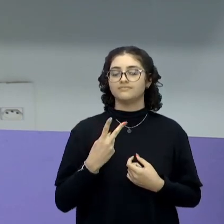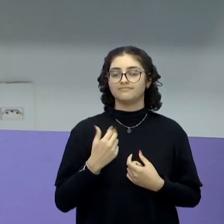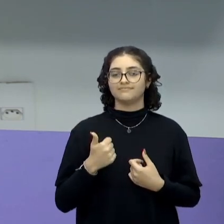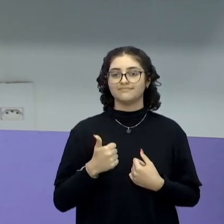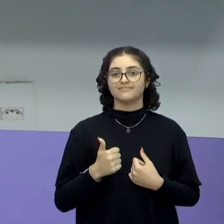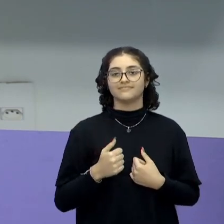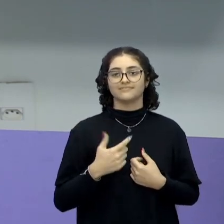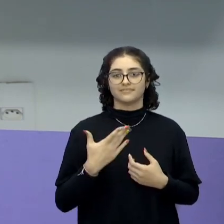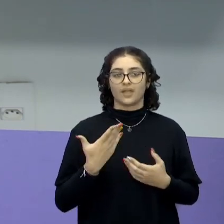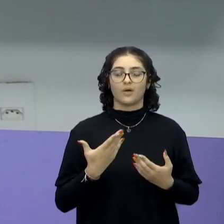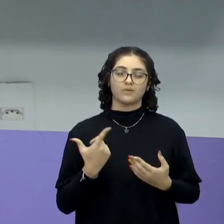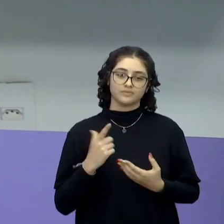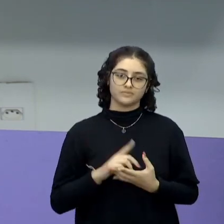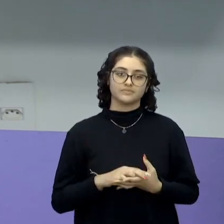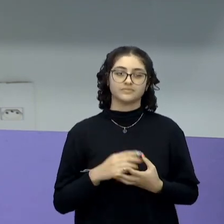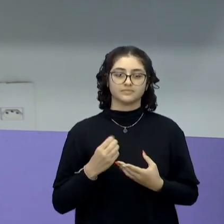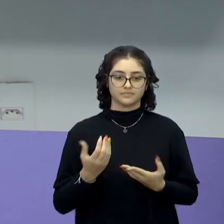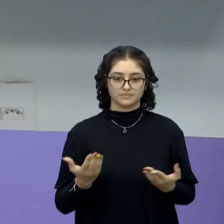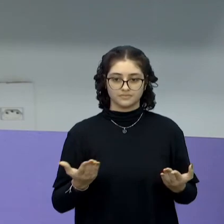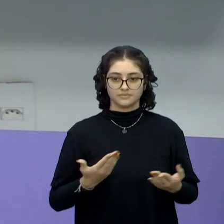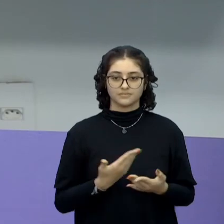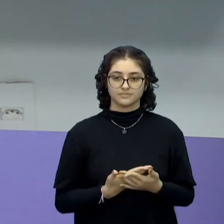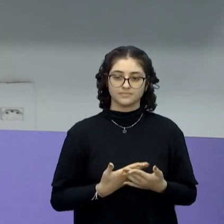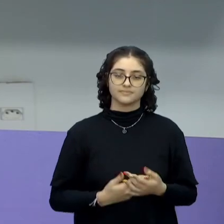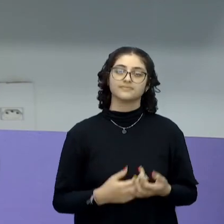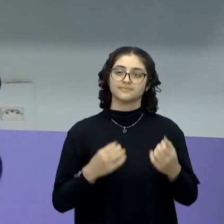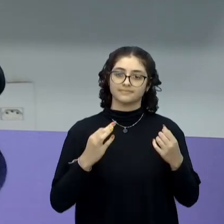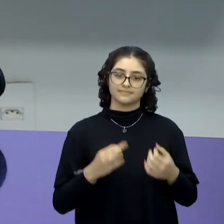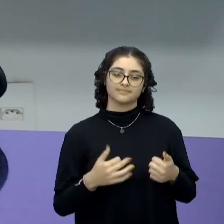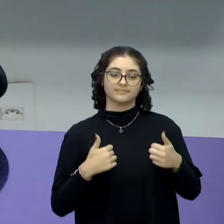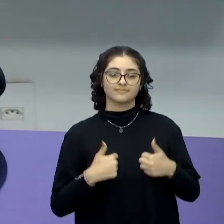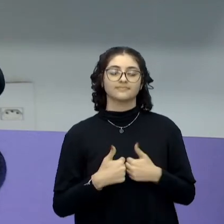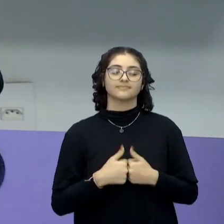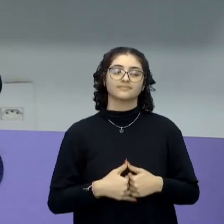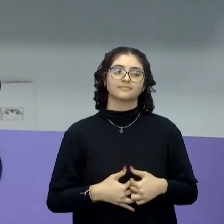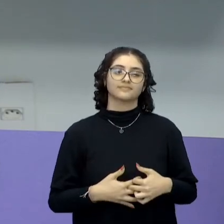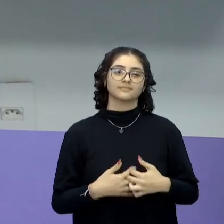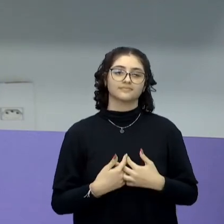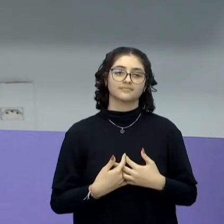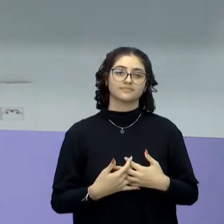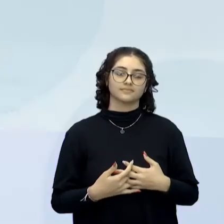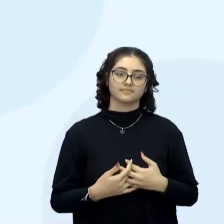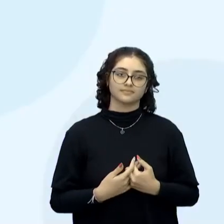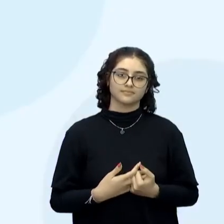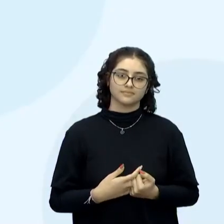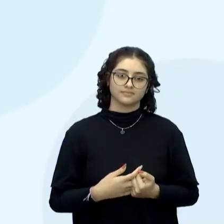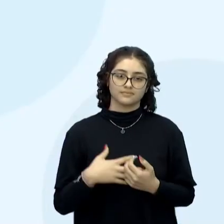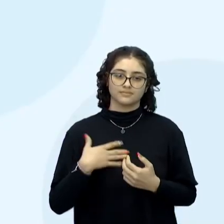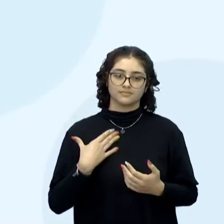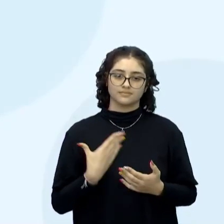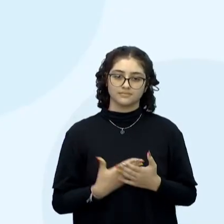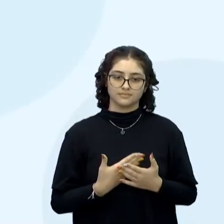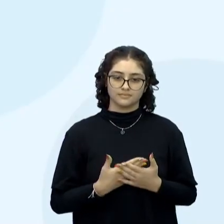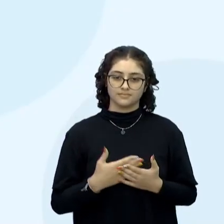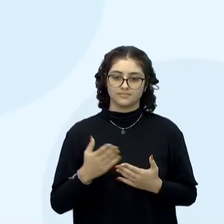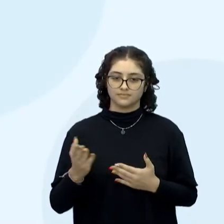que a gente abordou aqui ao longo da nossa aula, tá certo? Deixo aqui o roteiro do estudante com